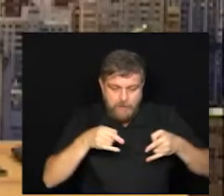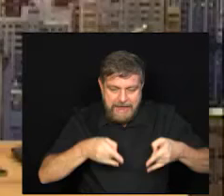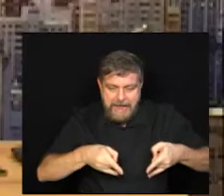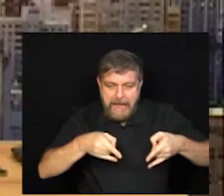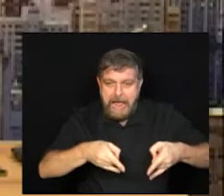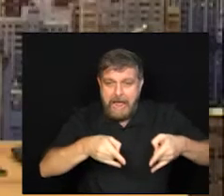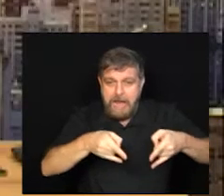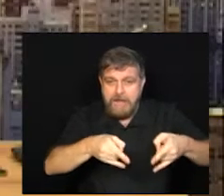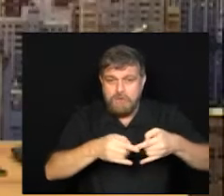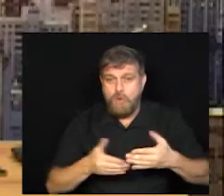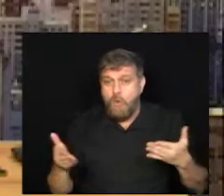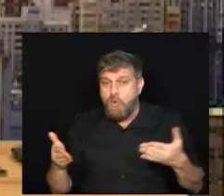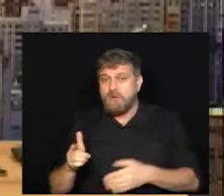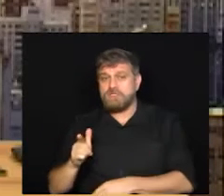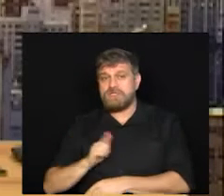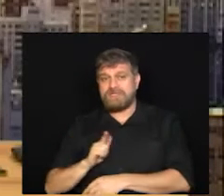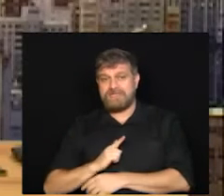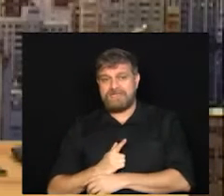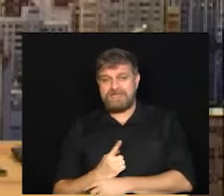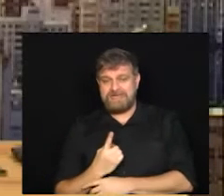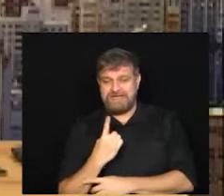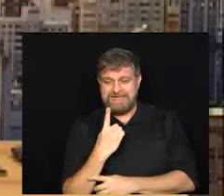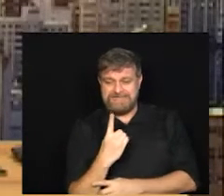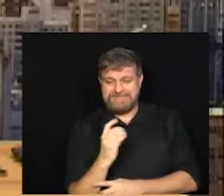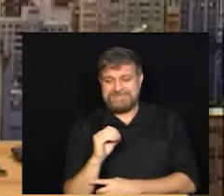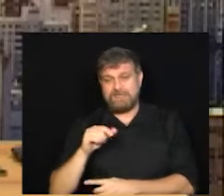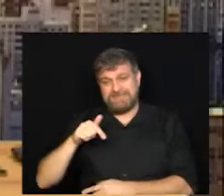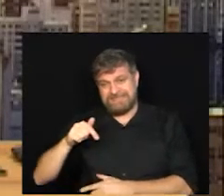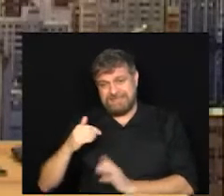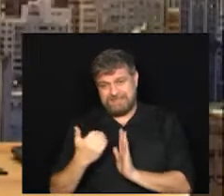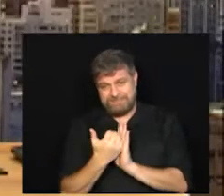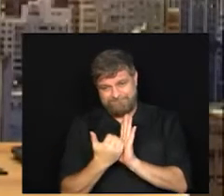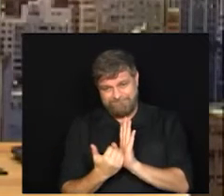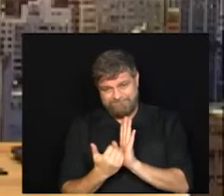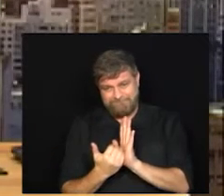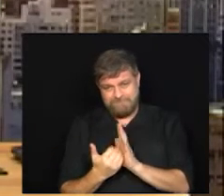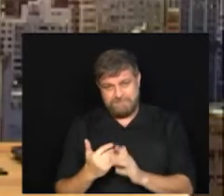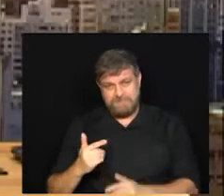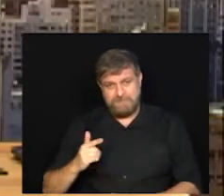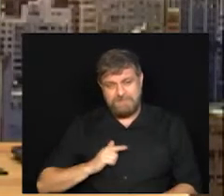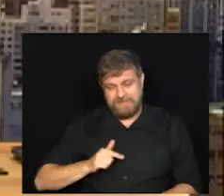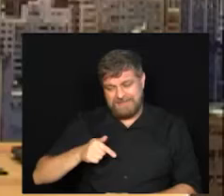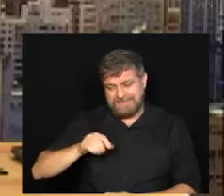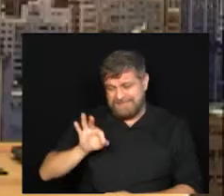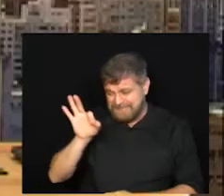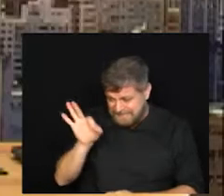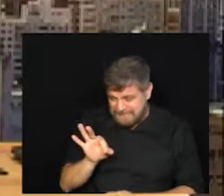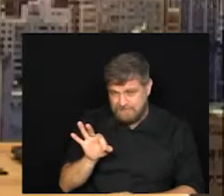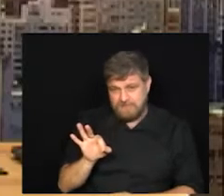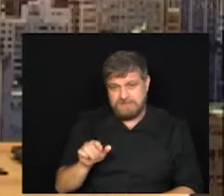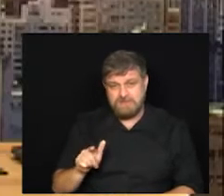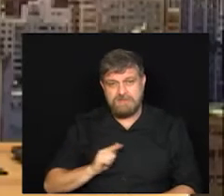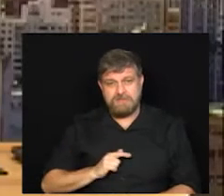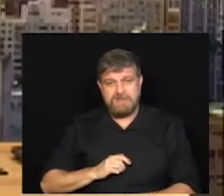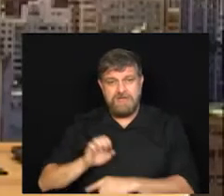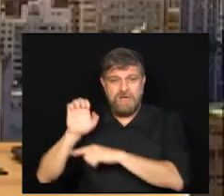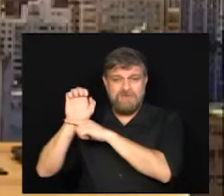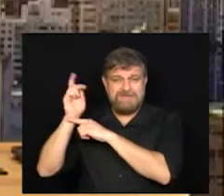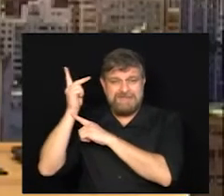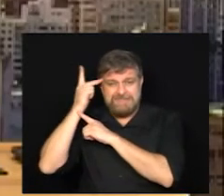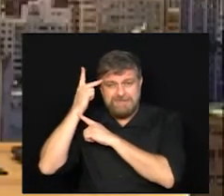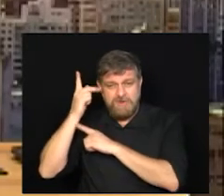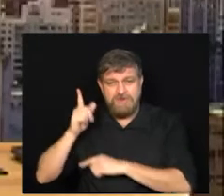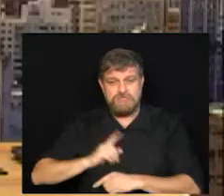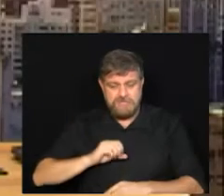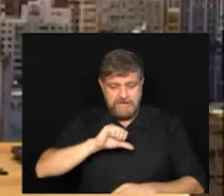e atualmente tem 107. Dá um total de 70%. O Estado chegou a ter